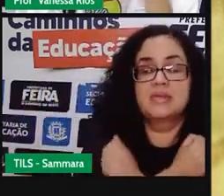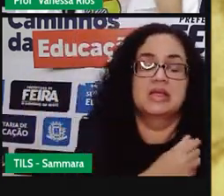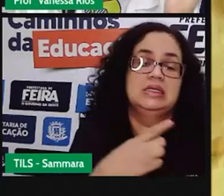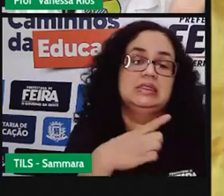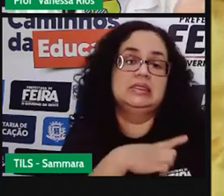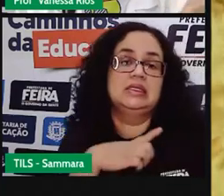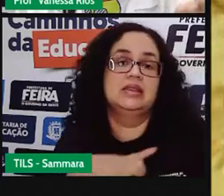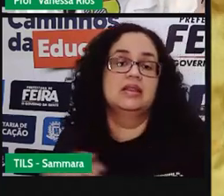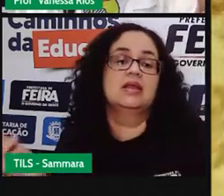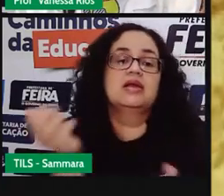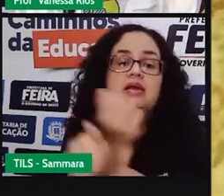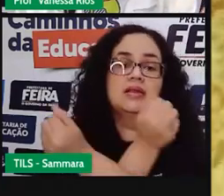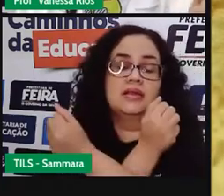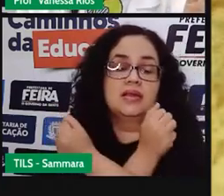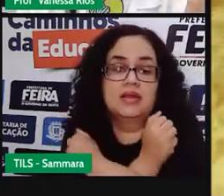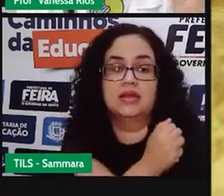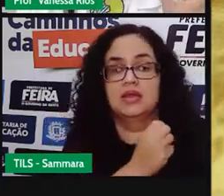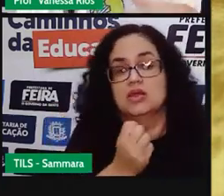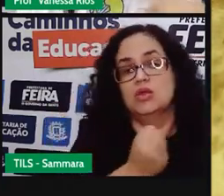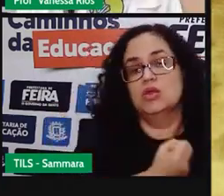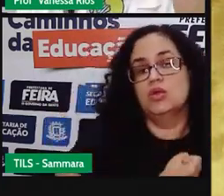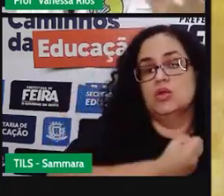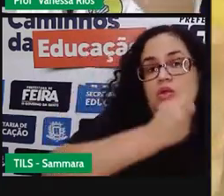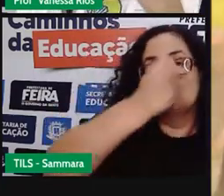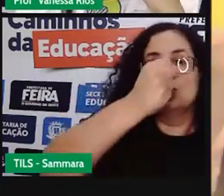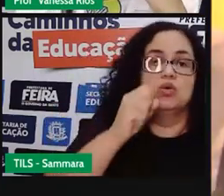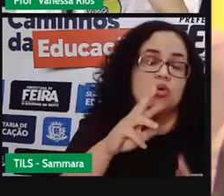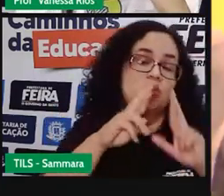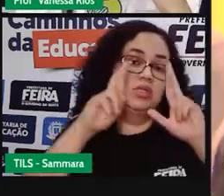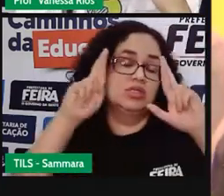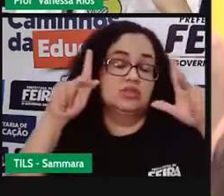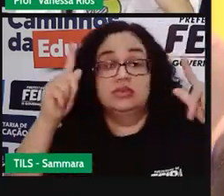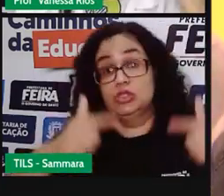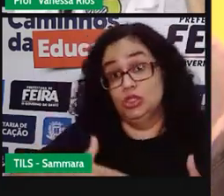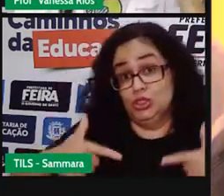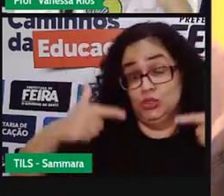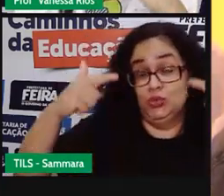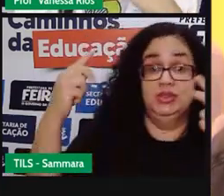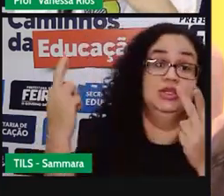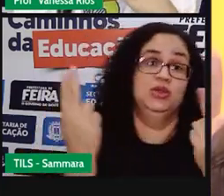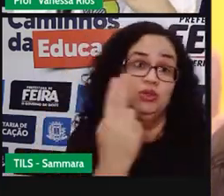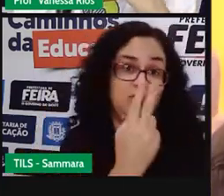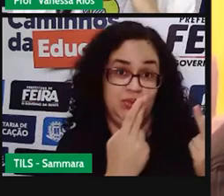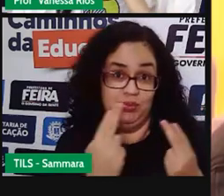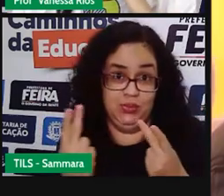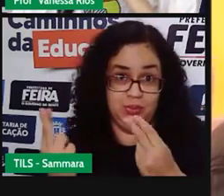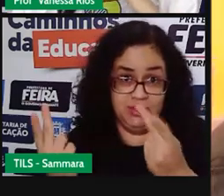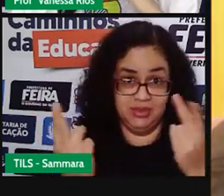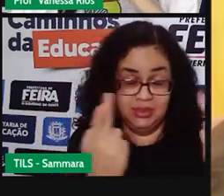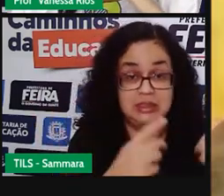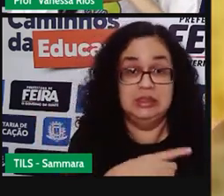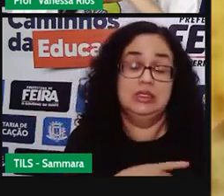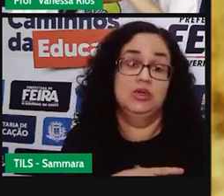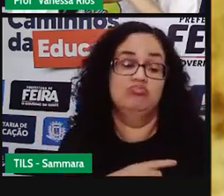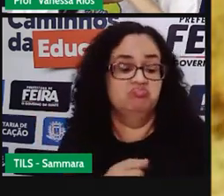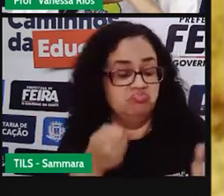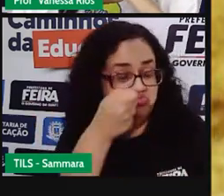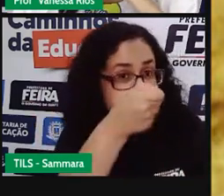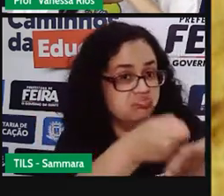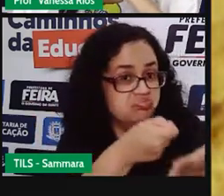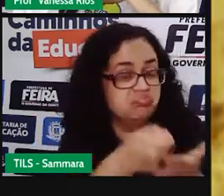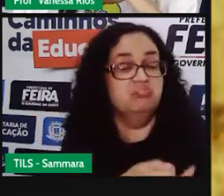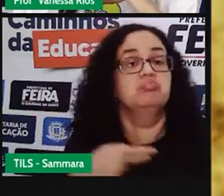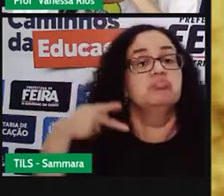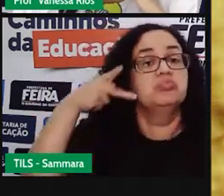igualdade. É quem cobra dos políticos respeito, honestidade. É quem enfrenta a mentira com o